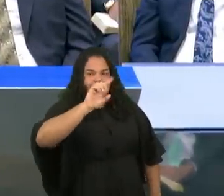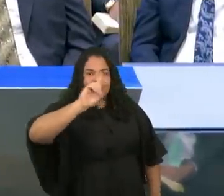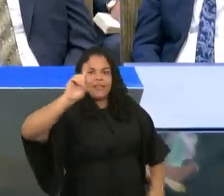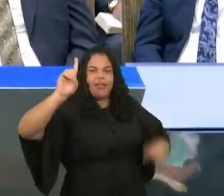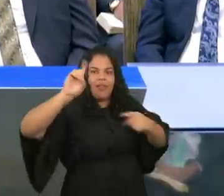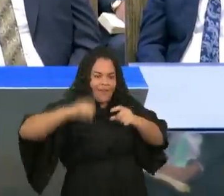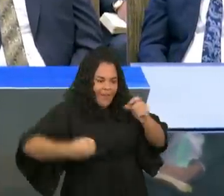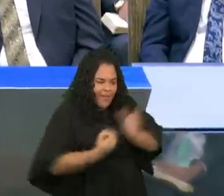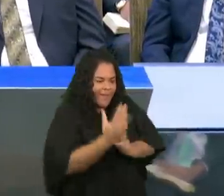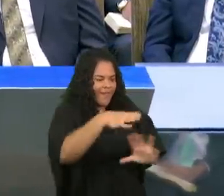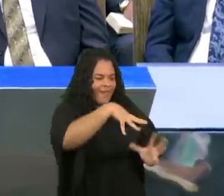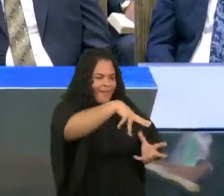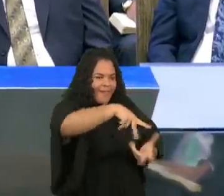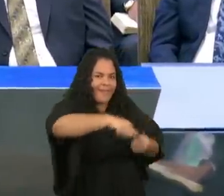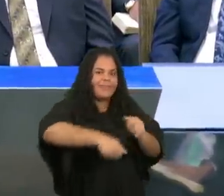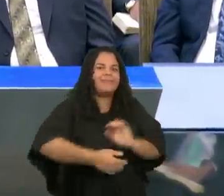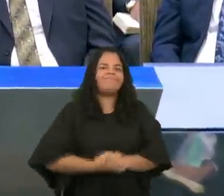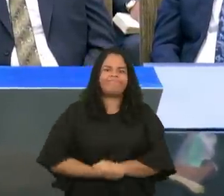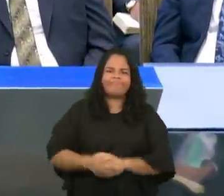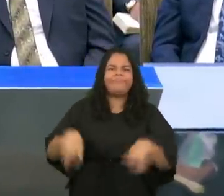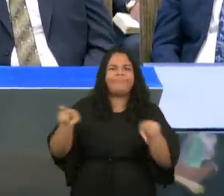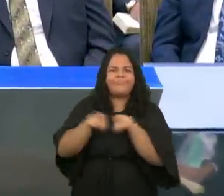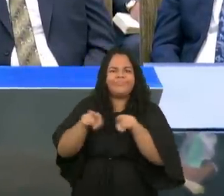seríamos bombardeados com radiação solar.